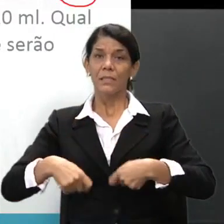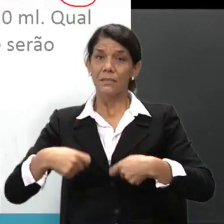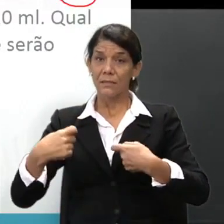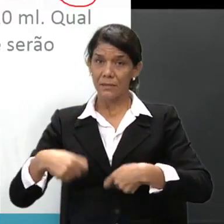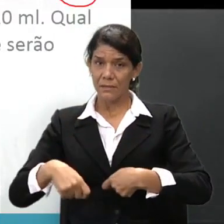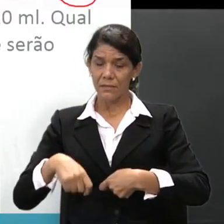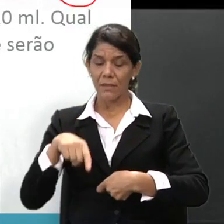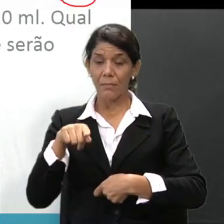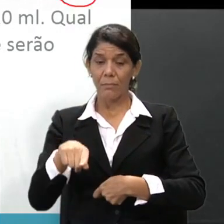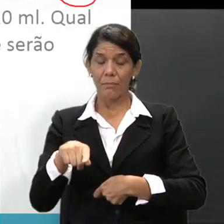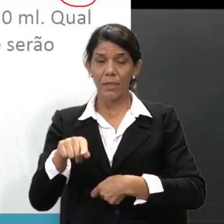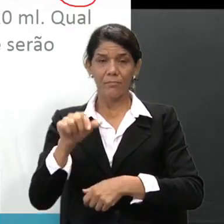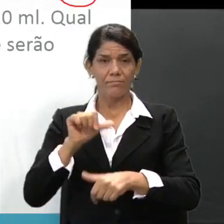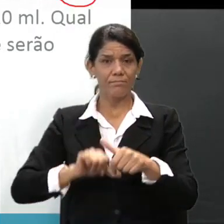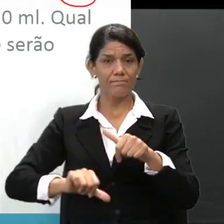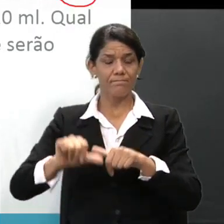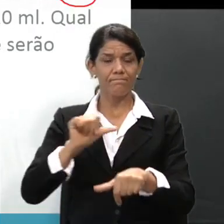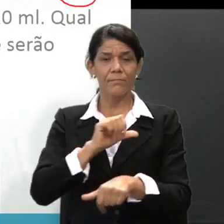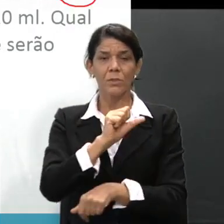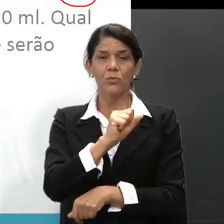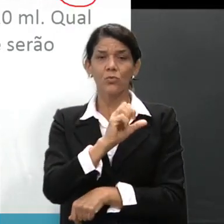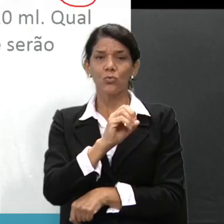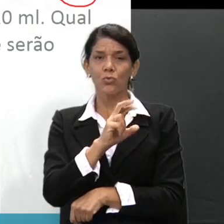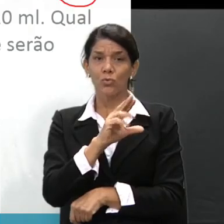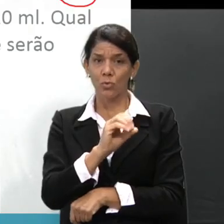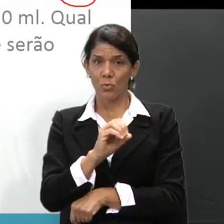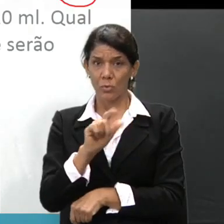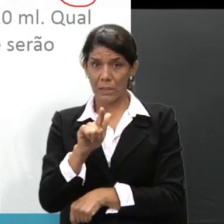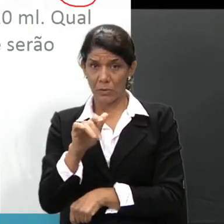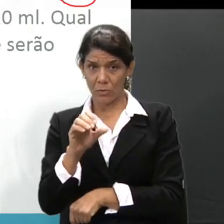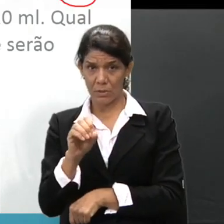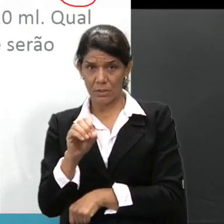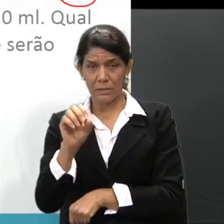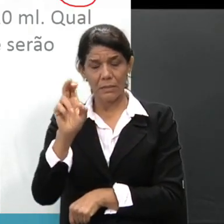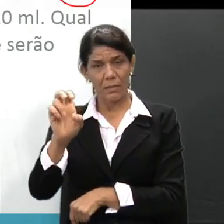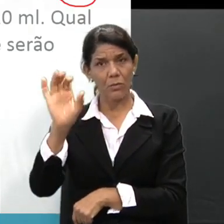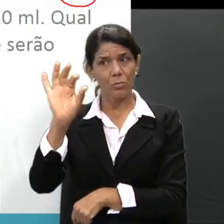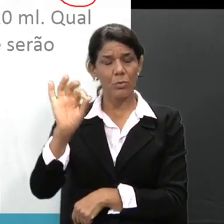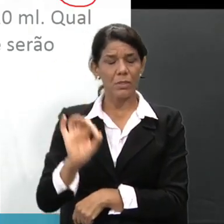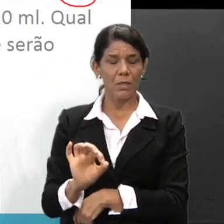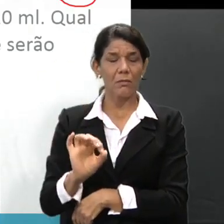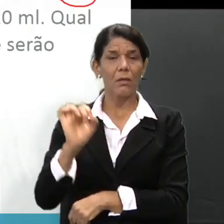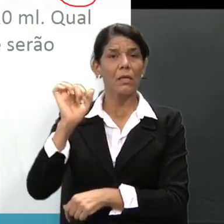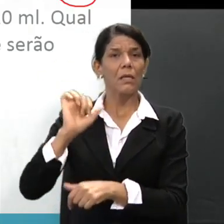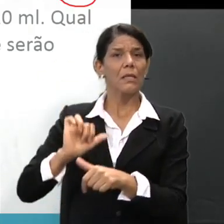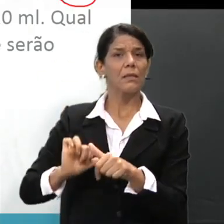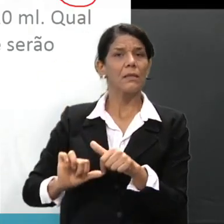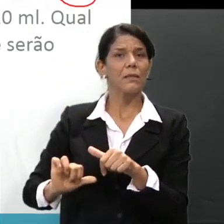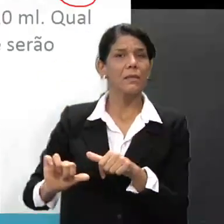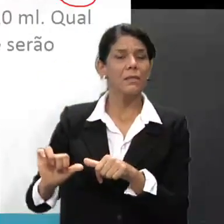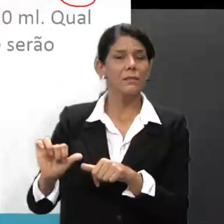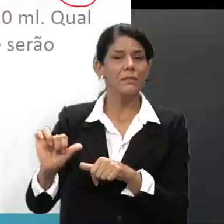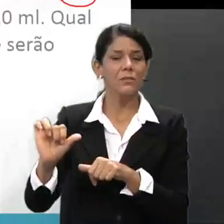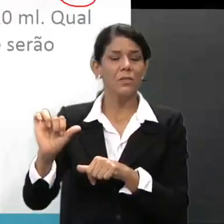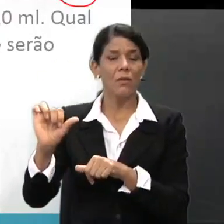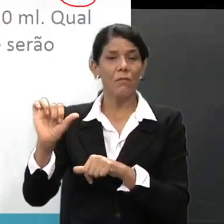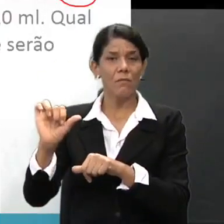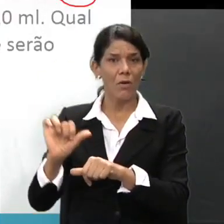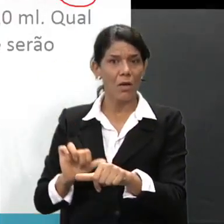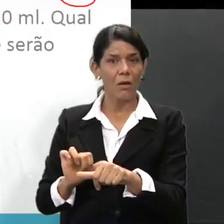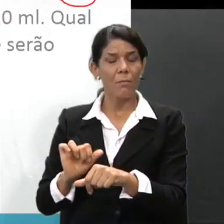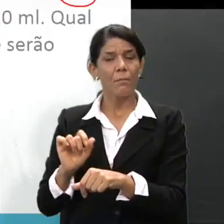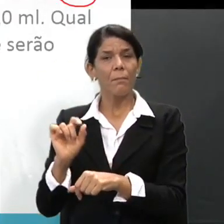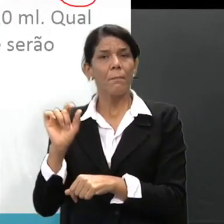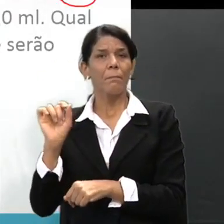necessárias para transformar um soro glicosado de 5% de concentração